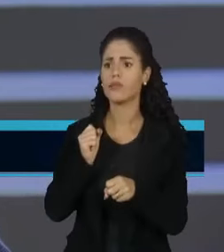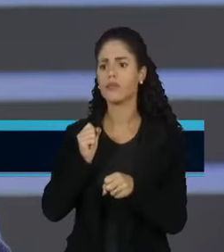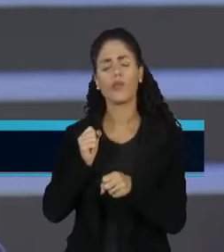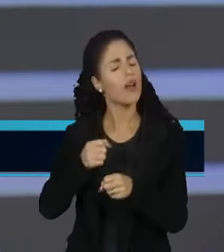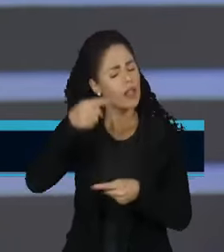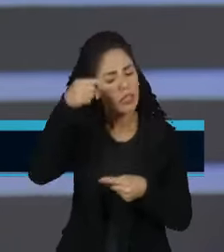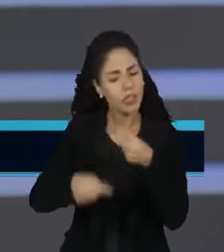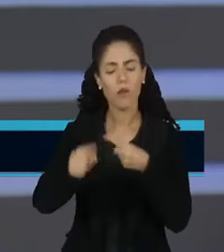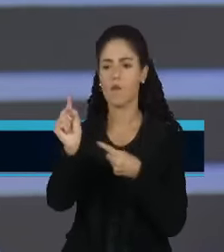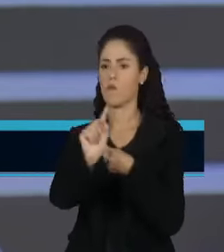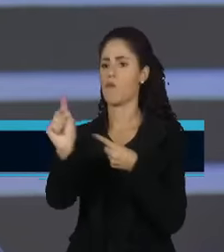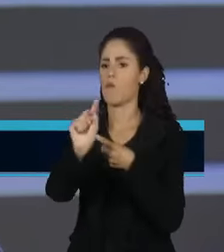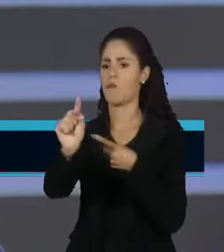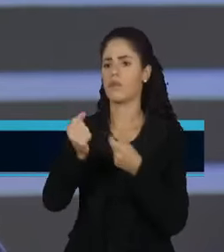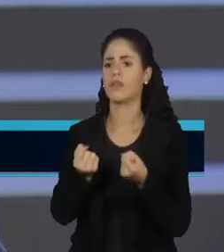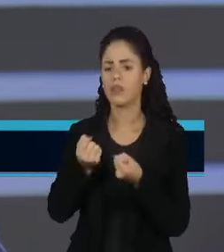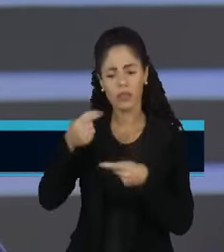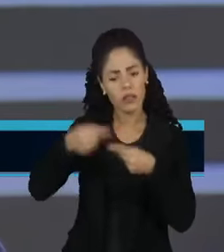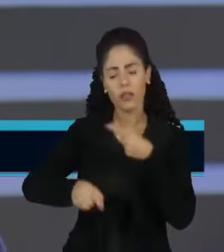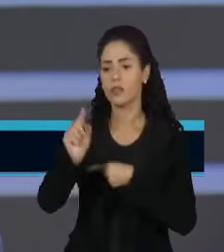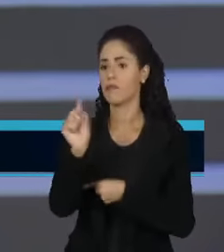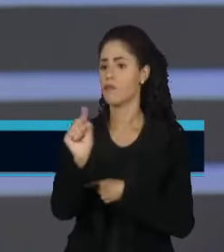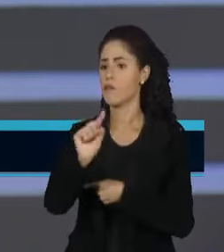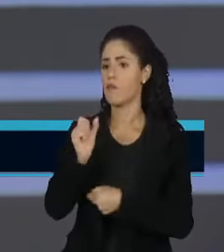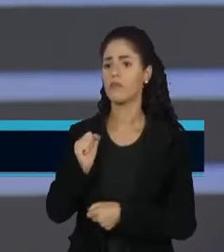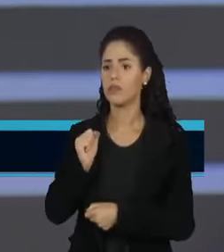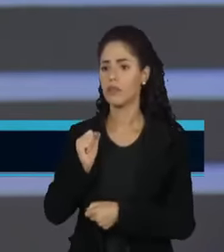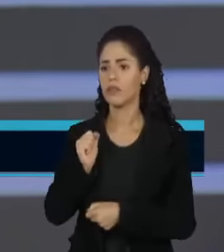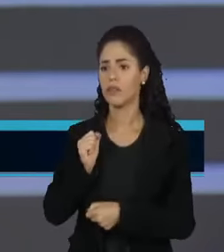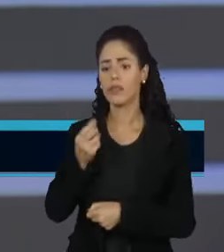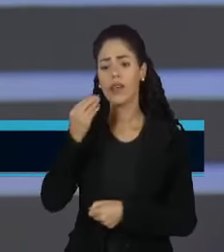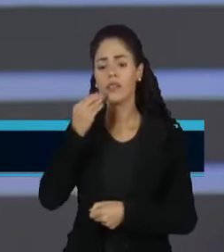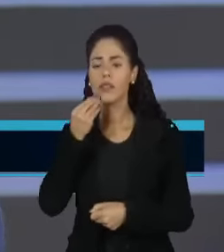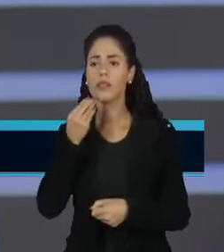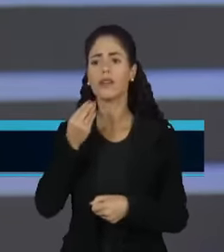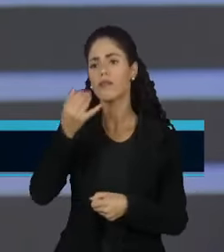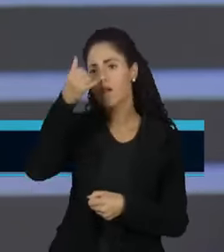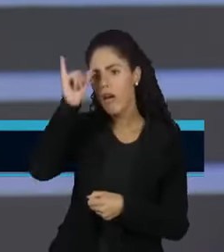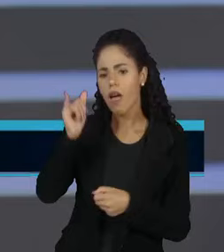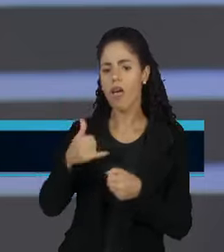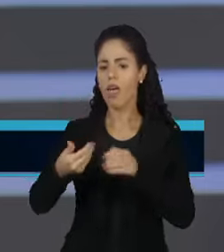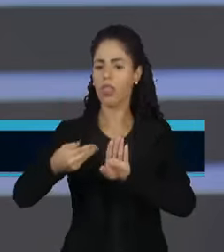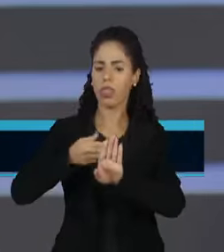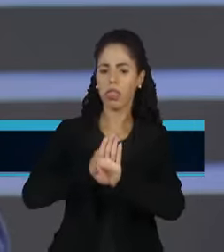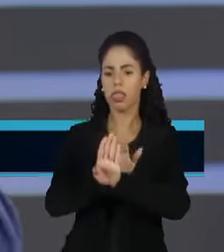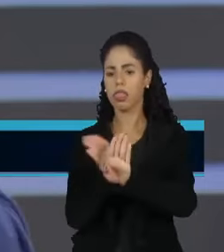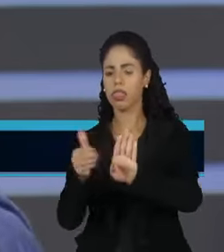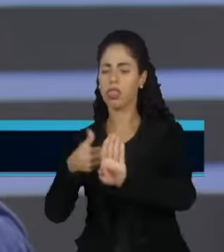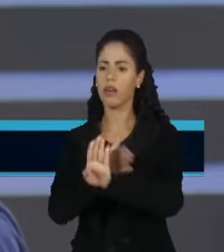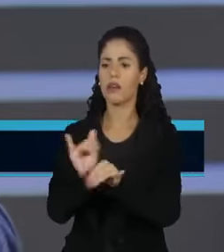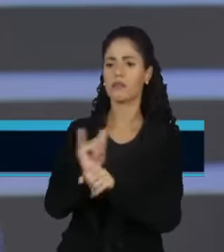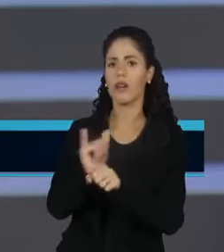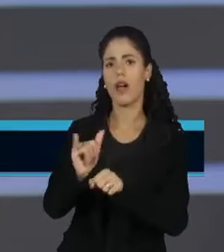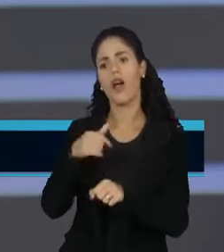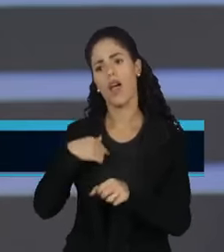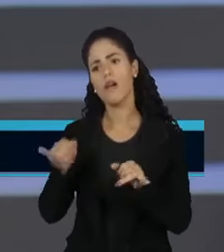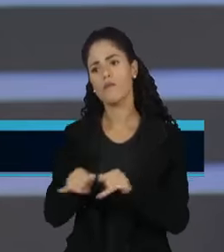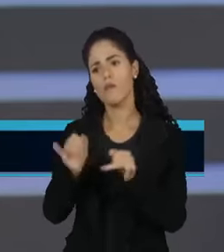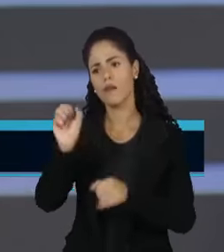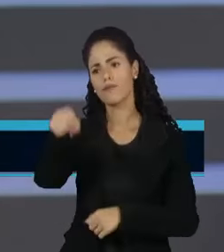nessa questão. Eles estavam respeitando a estrutura hierárquica das Forças Armadas em relação ao comandante em chefe. Então, o que ele está dizendo é uma grande